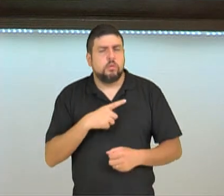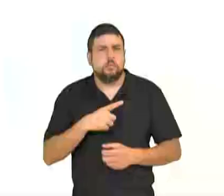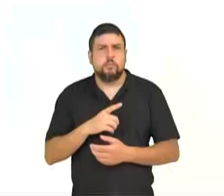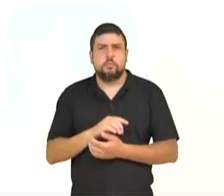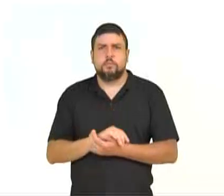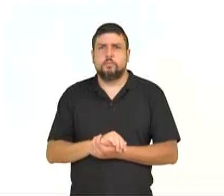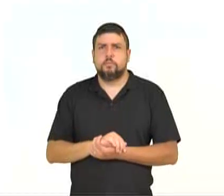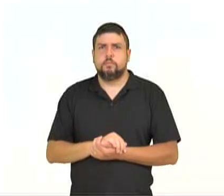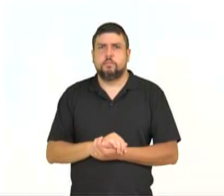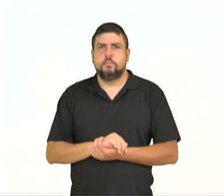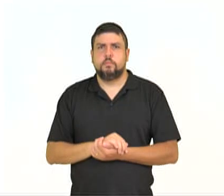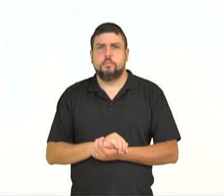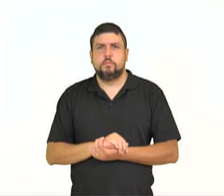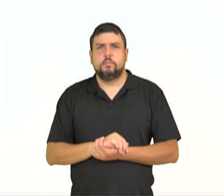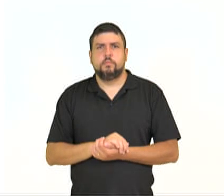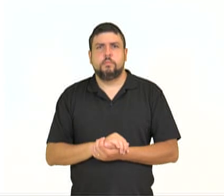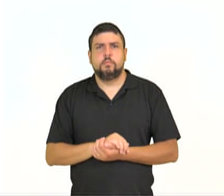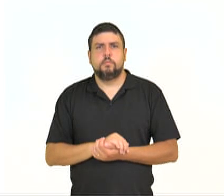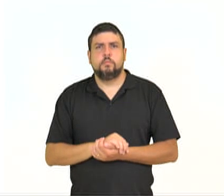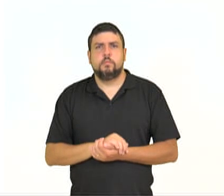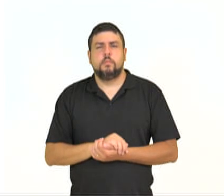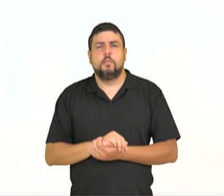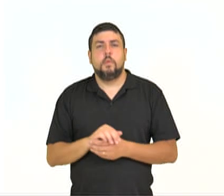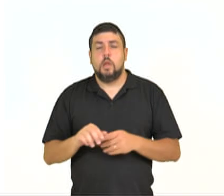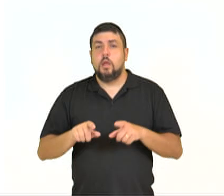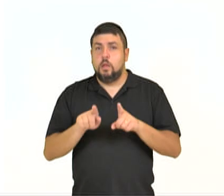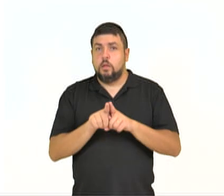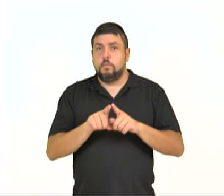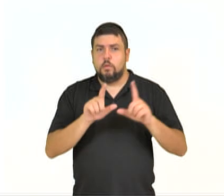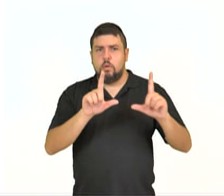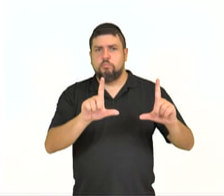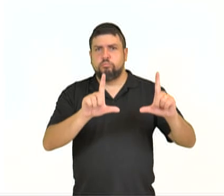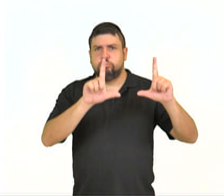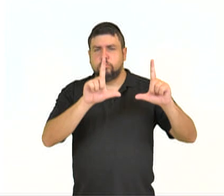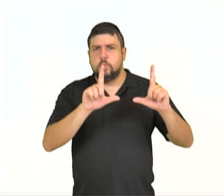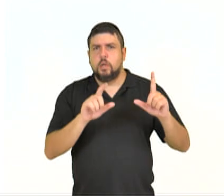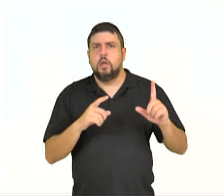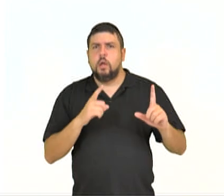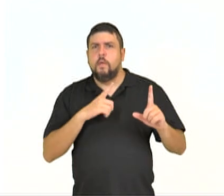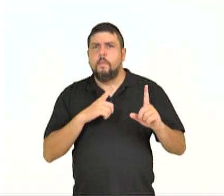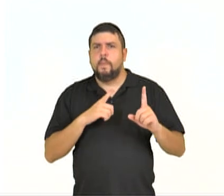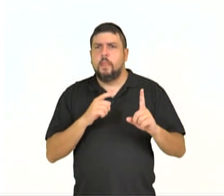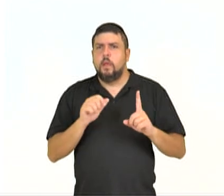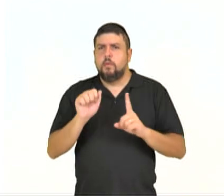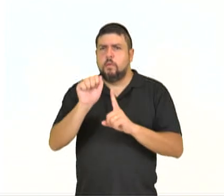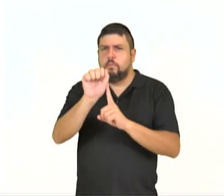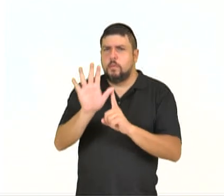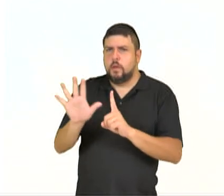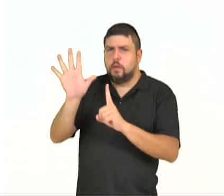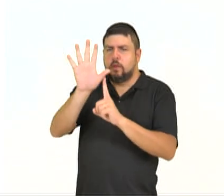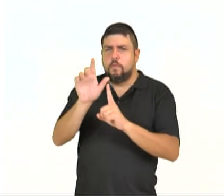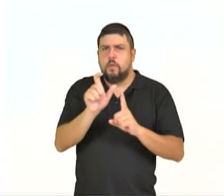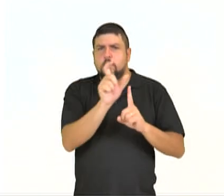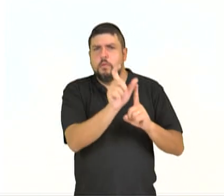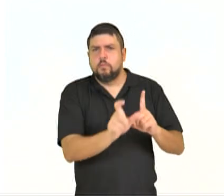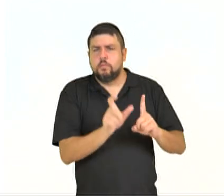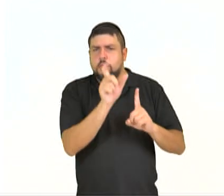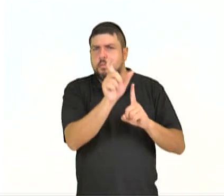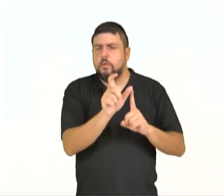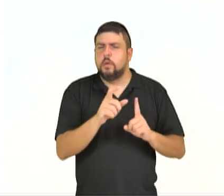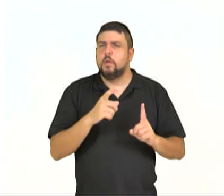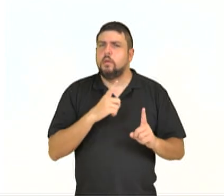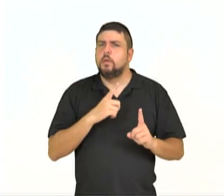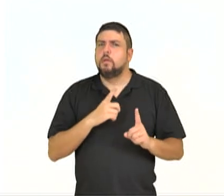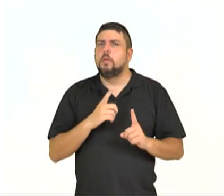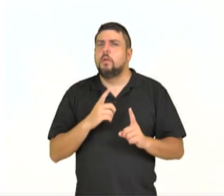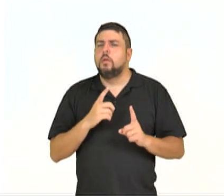Ainda sobre a questão da relação do cartaz ter elementos verbais e não verbais, pense comigo, na sua